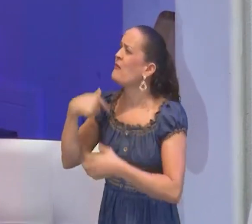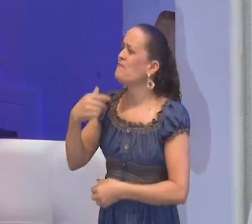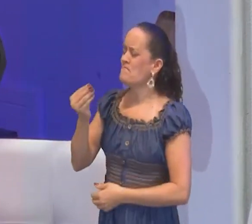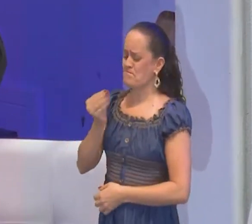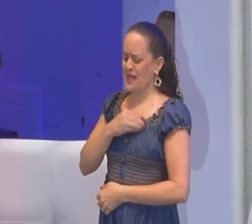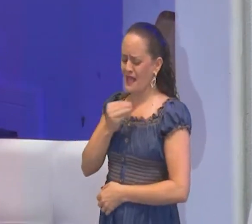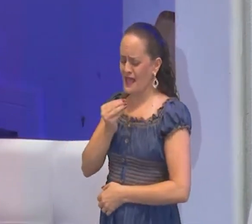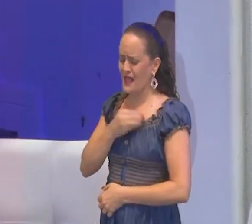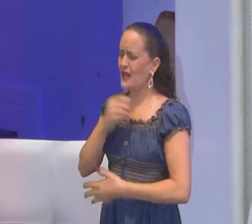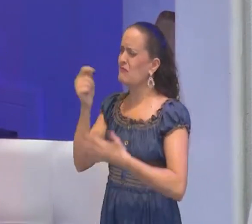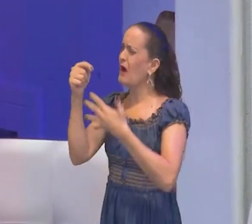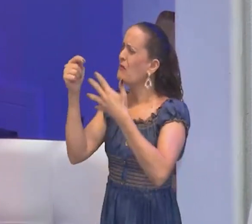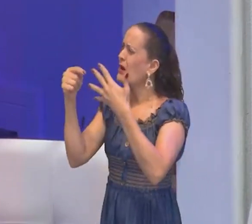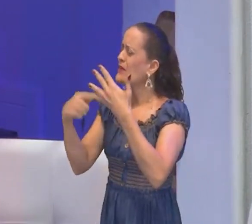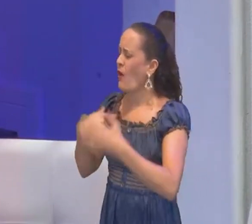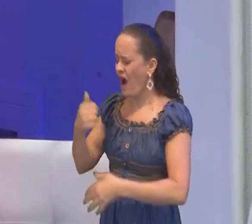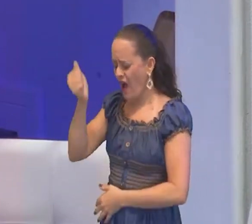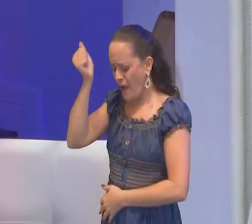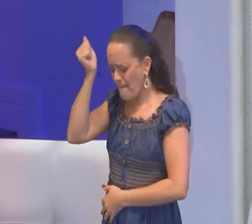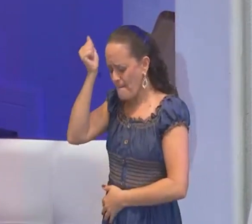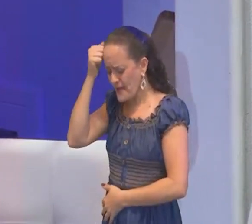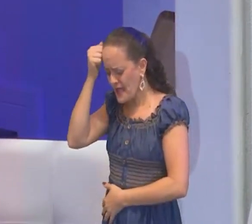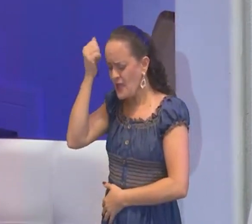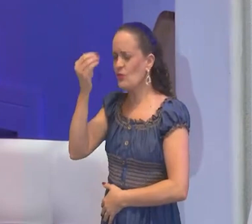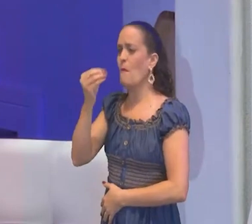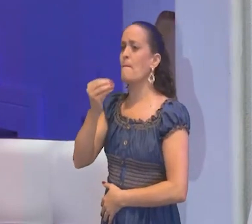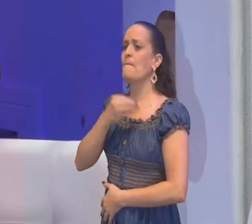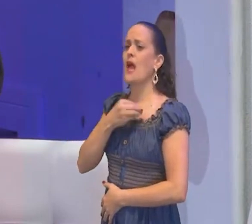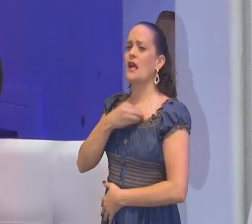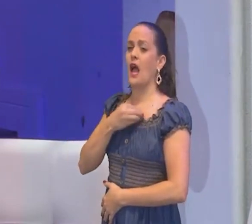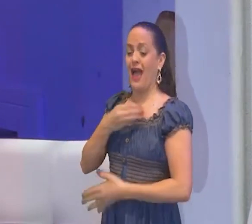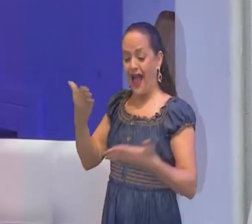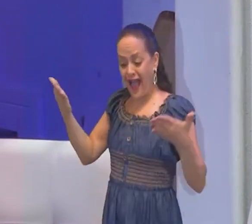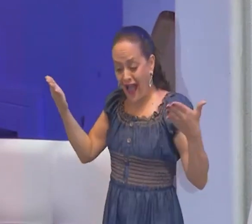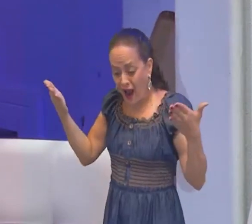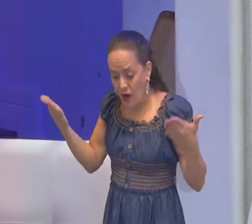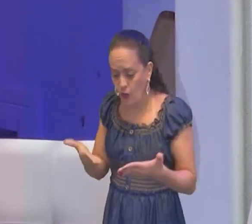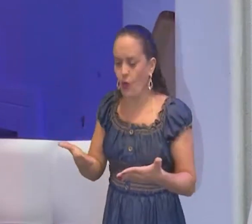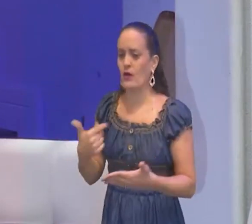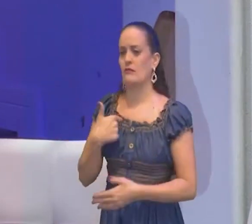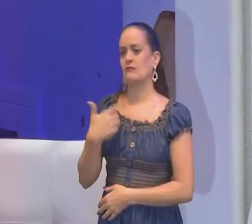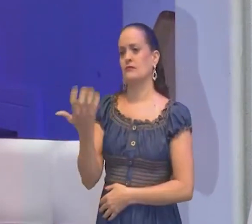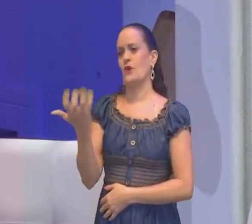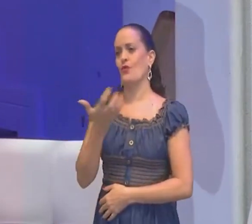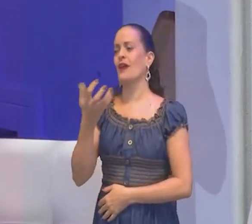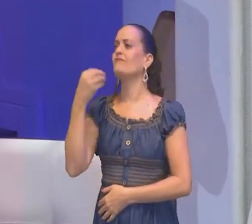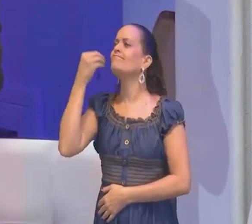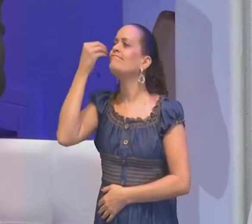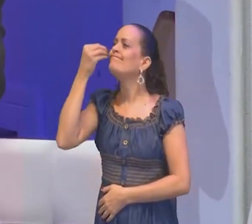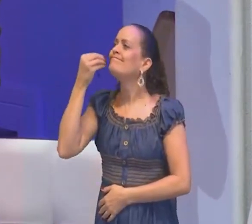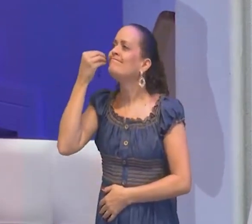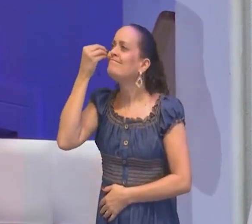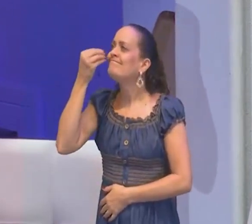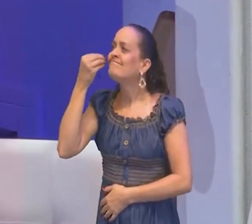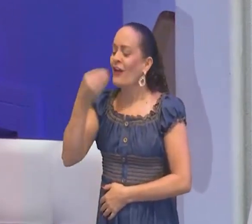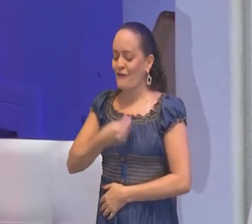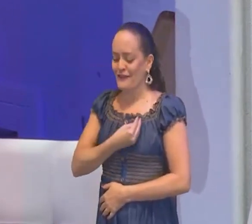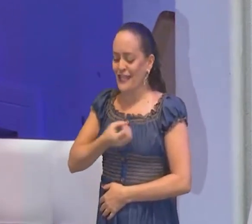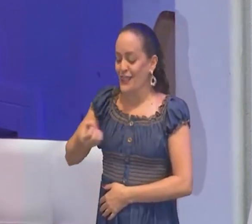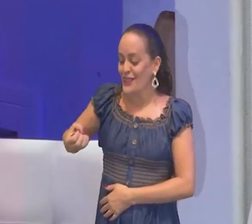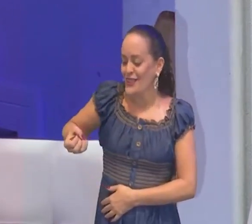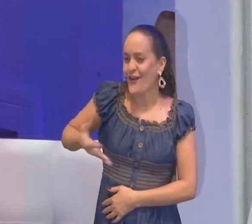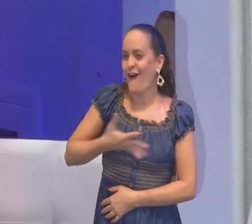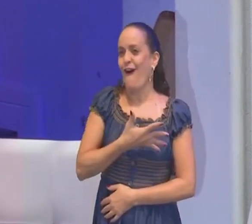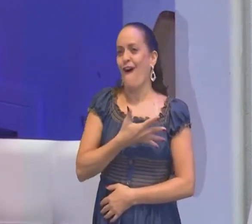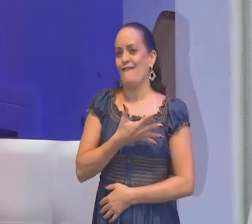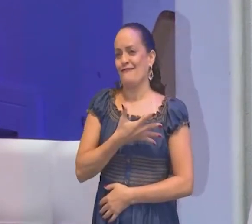pecados, eu me arrependo dos meus pecados e eu quero a partir deste momento experimentar esta vida nova com o Senhor, a qual